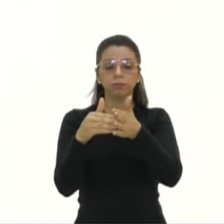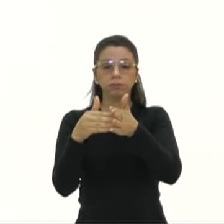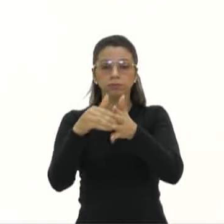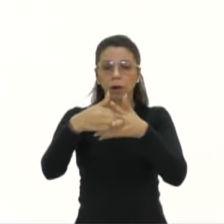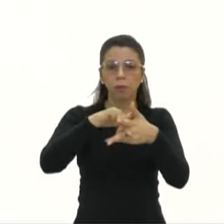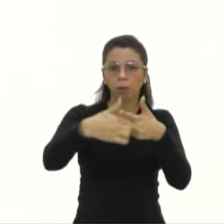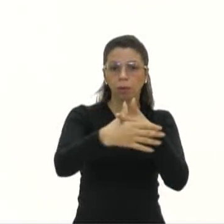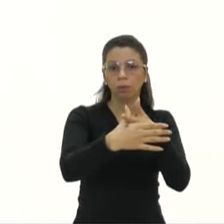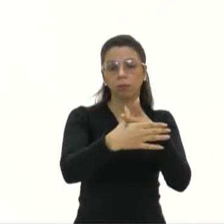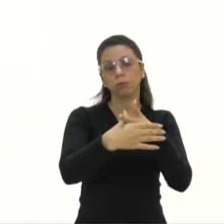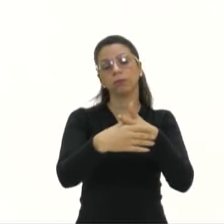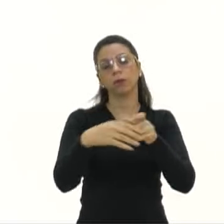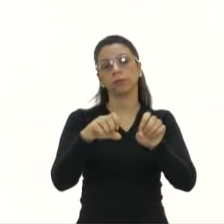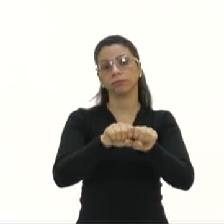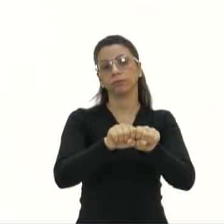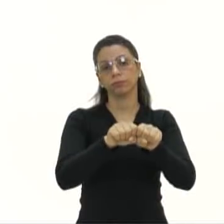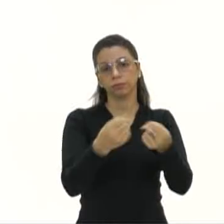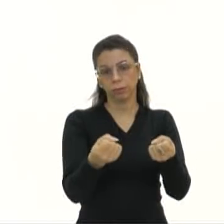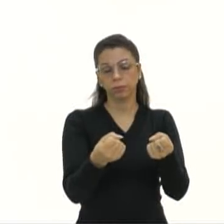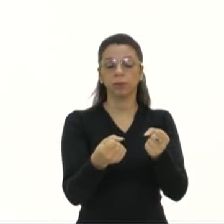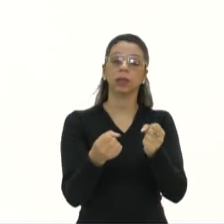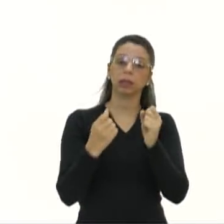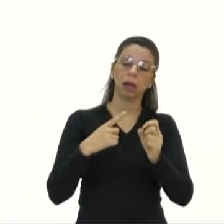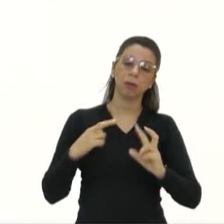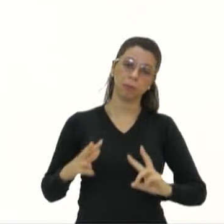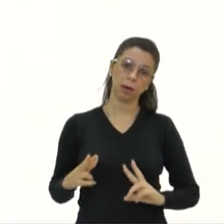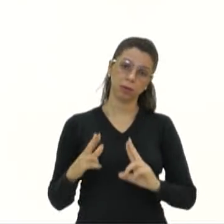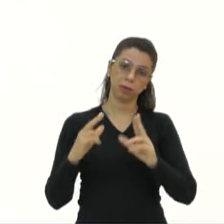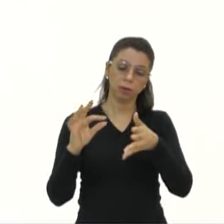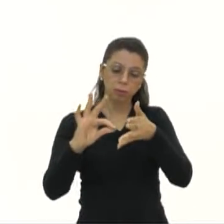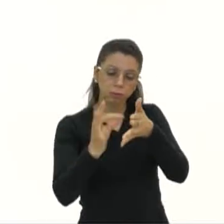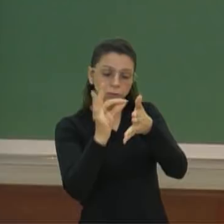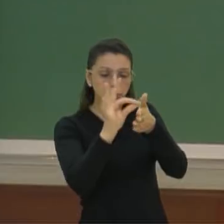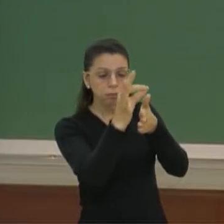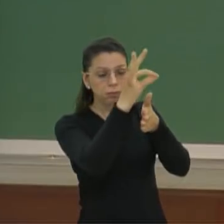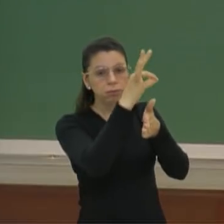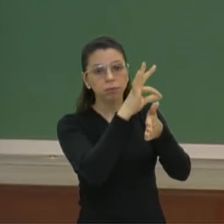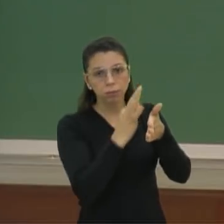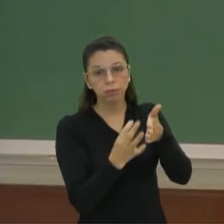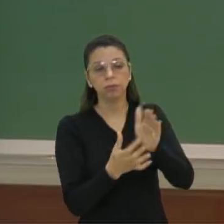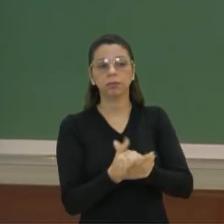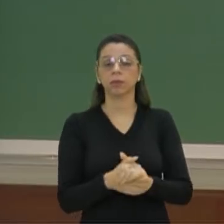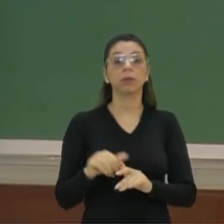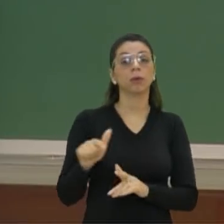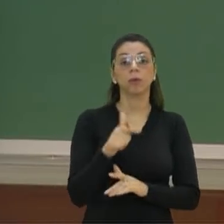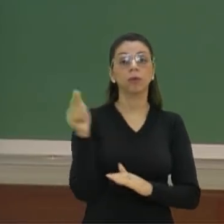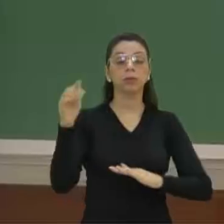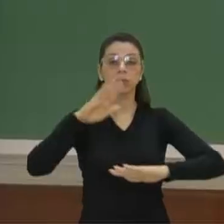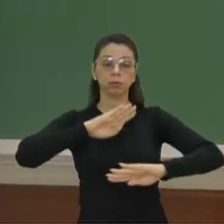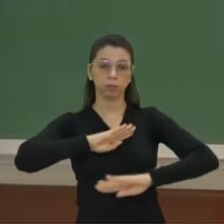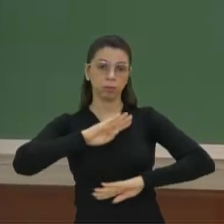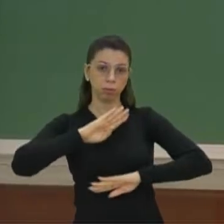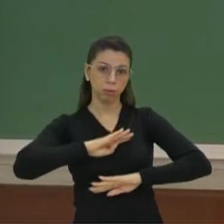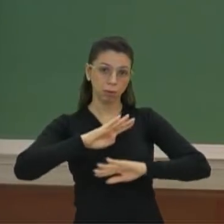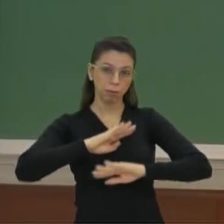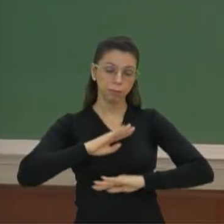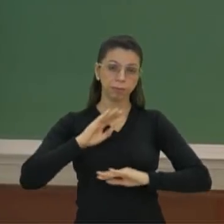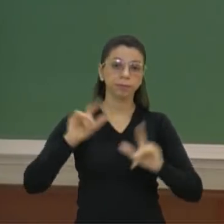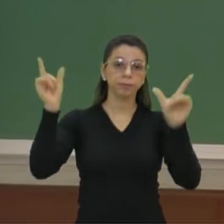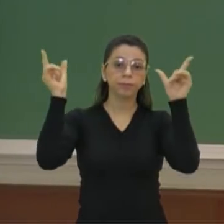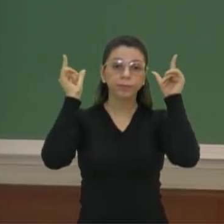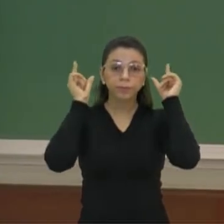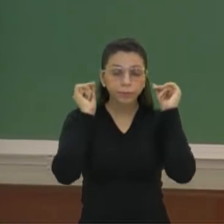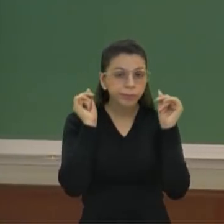ser perfurado. E aí existe uma cirurgia para restabelecê-lo. Em outros casos, a perda de audição